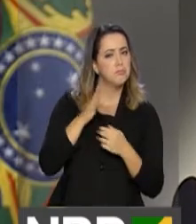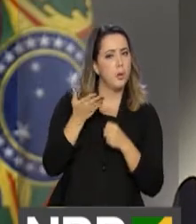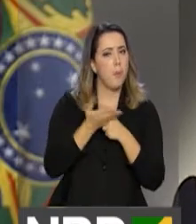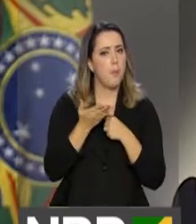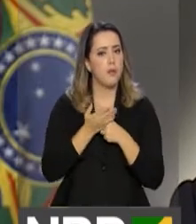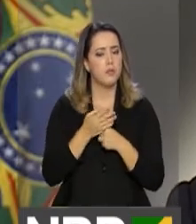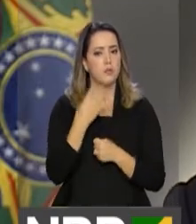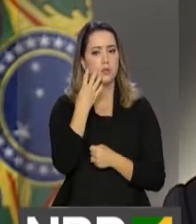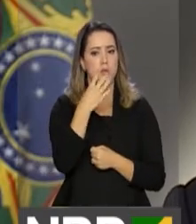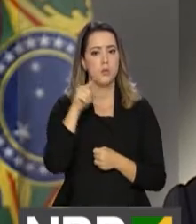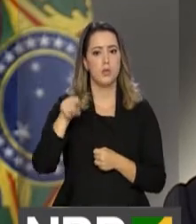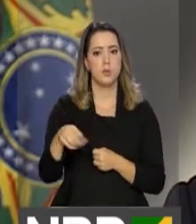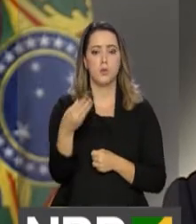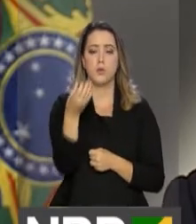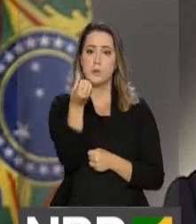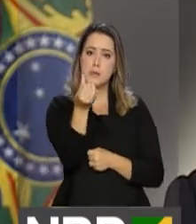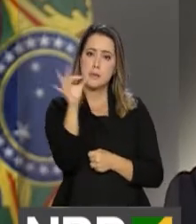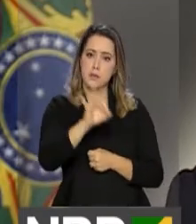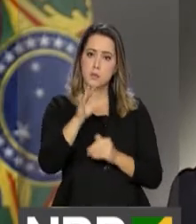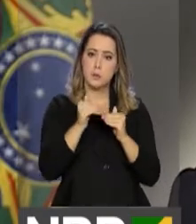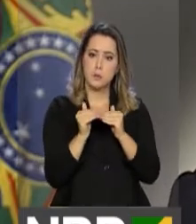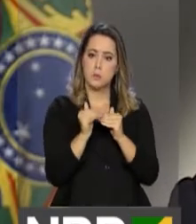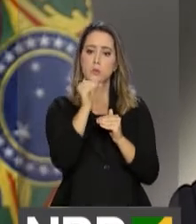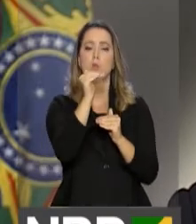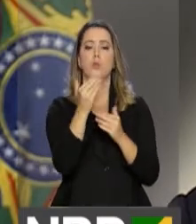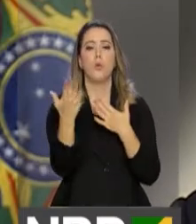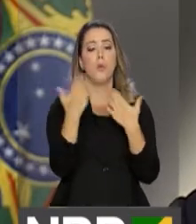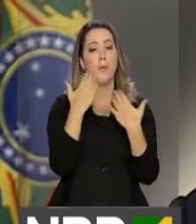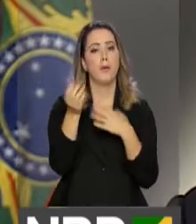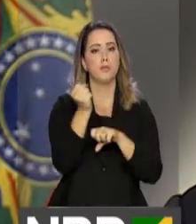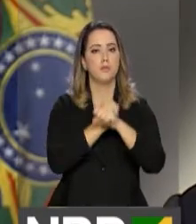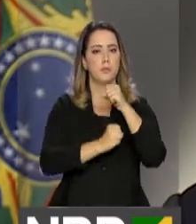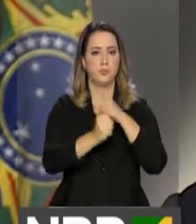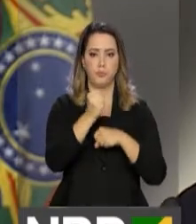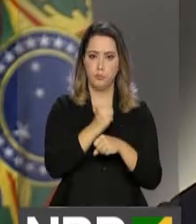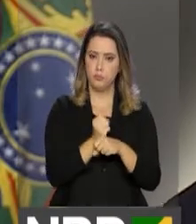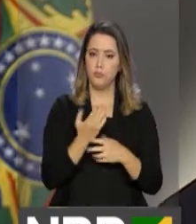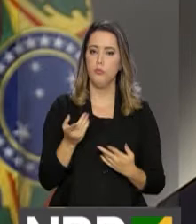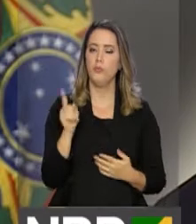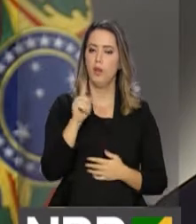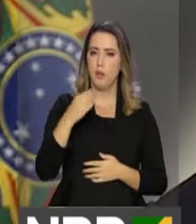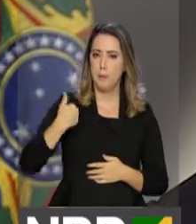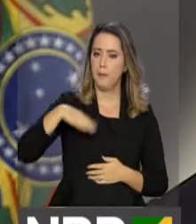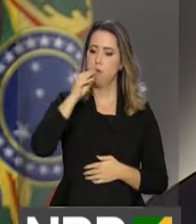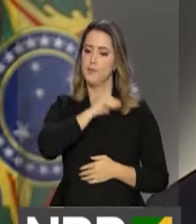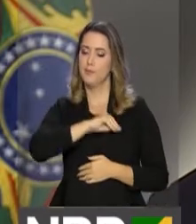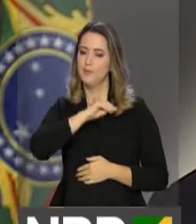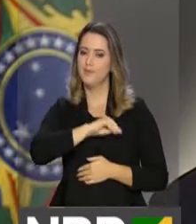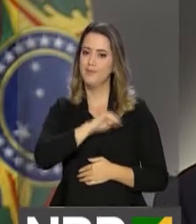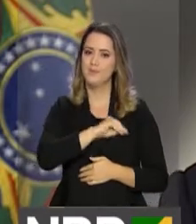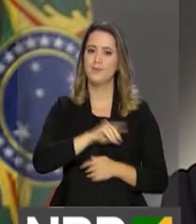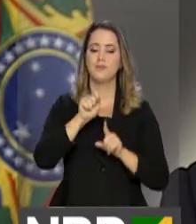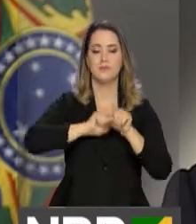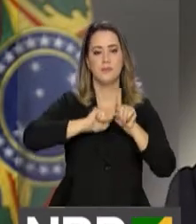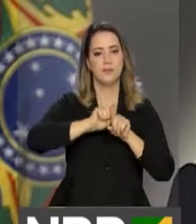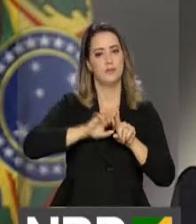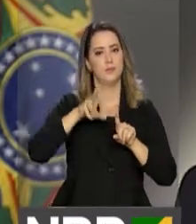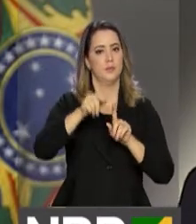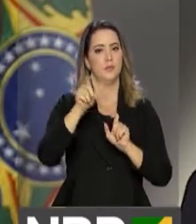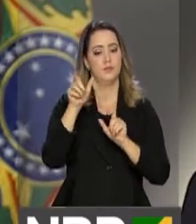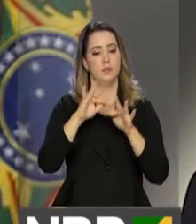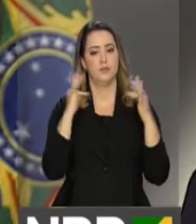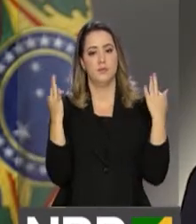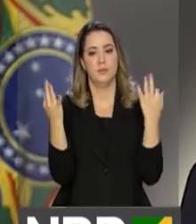quatro pontos 6 por cento mais alto do que no ano passado é paz renda mensal para todas as